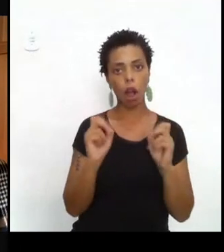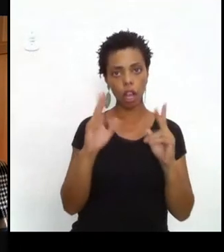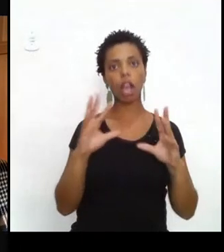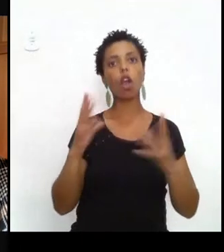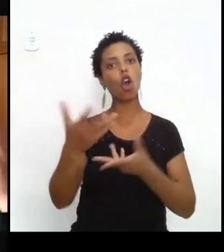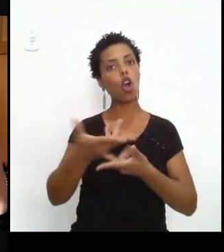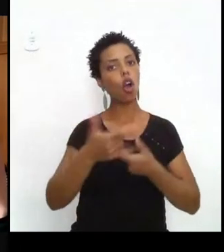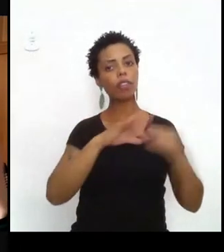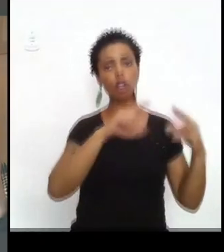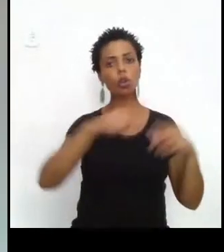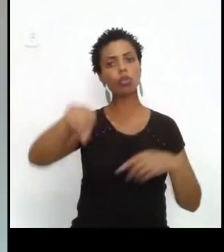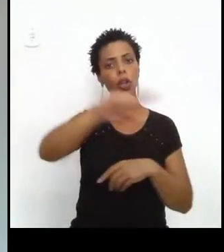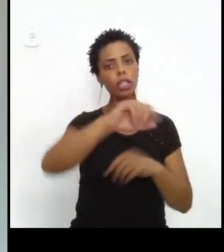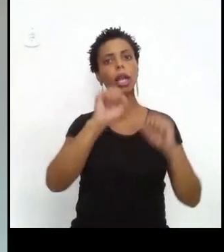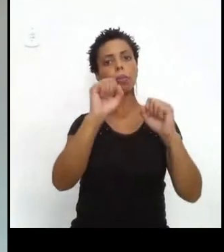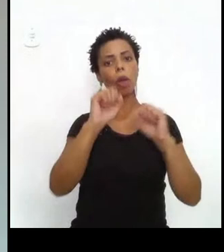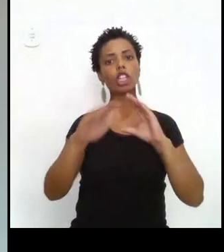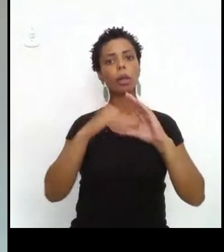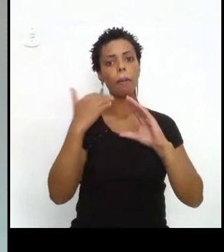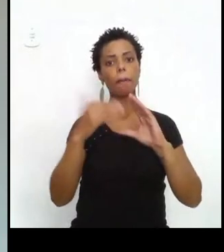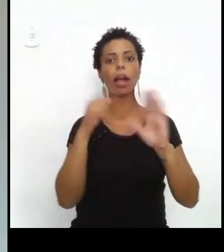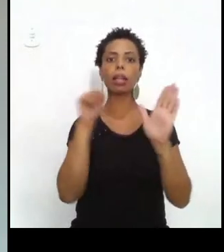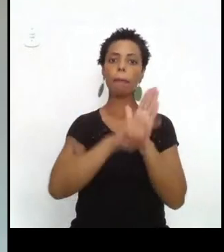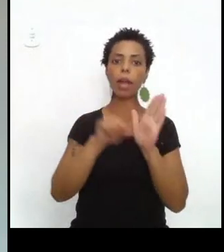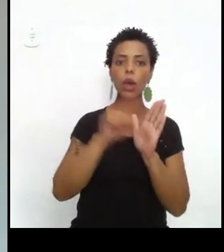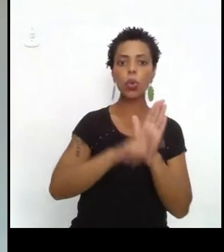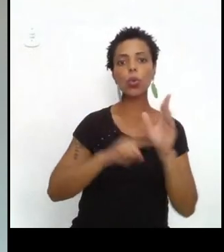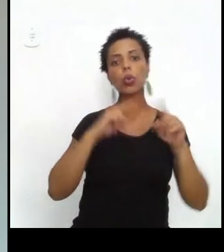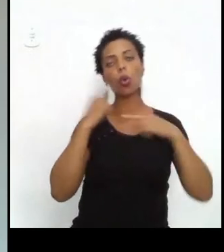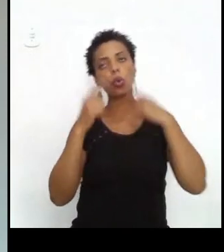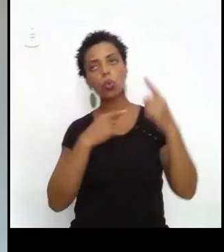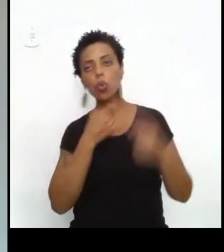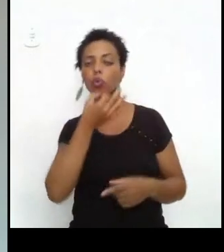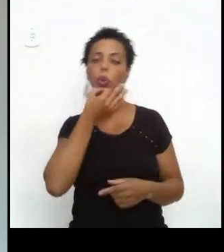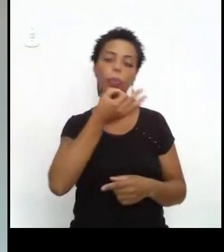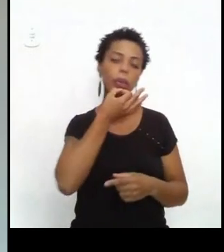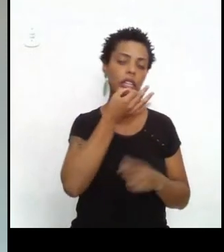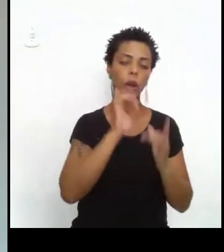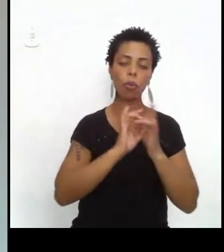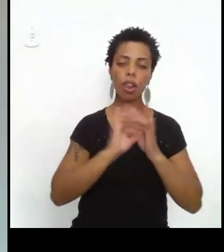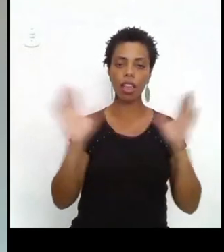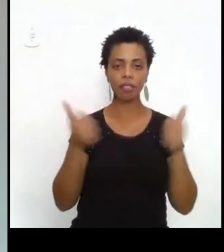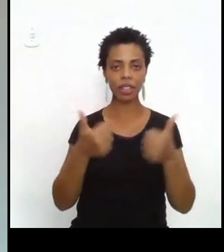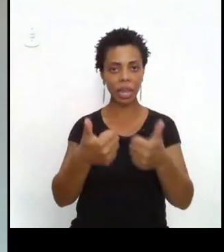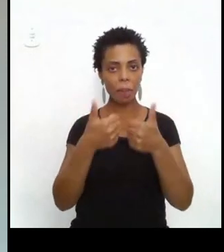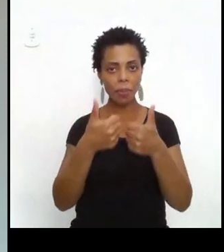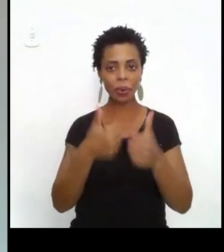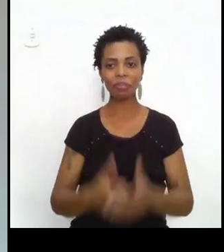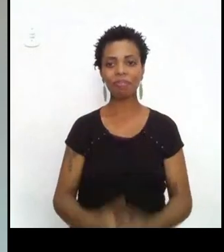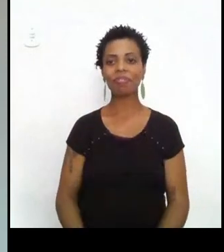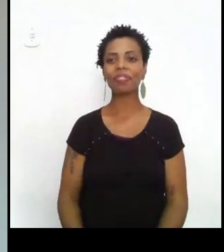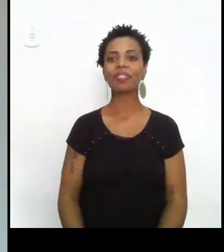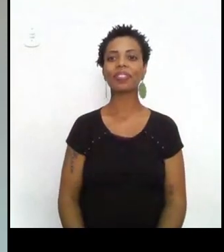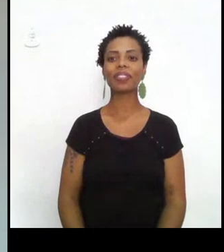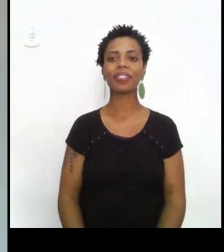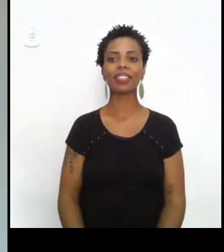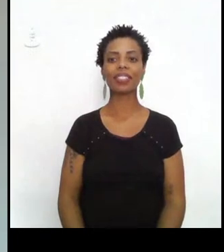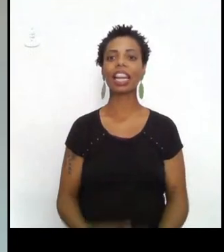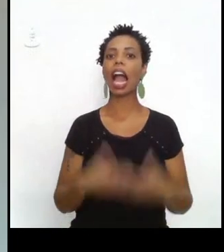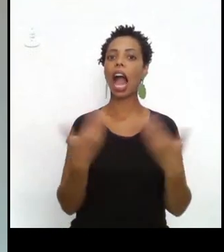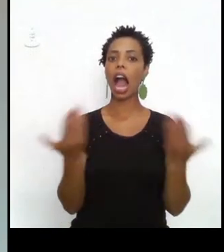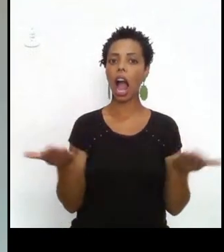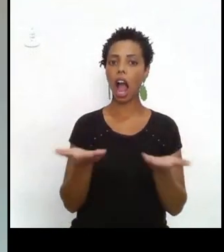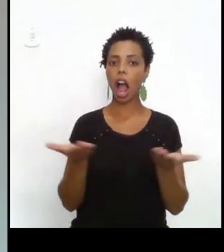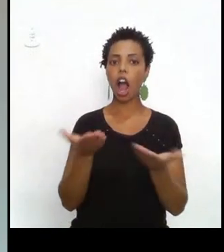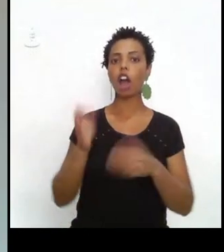pergunta a colocar essas perguntas questões pensamentos é Vou Chamar Agora o